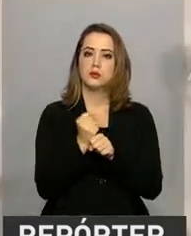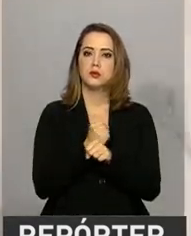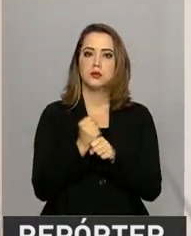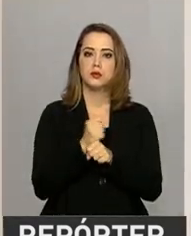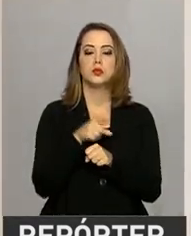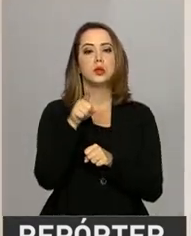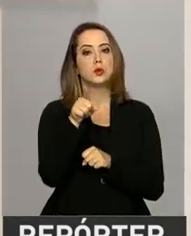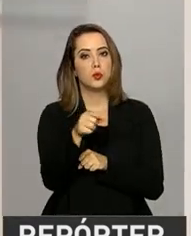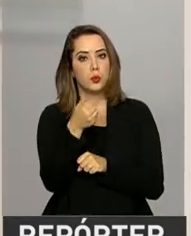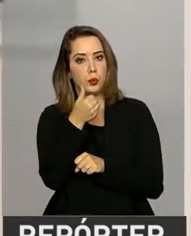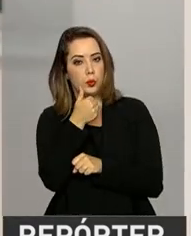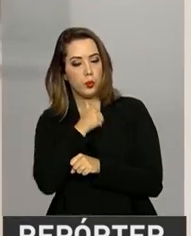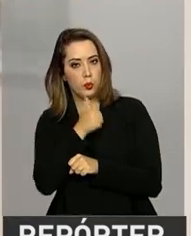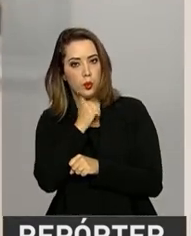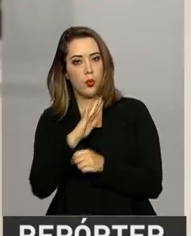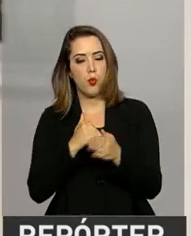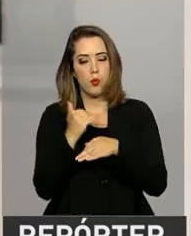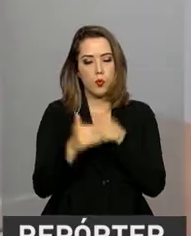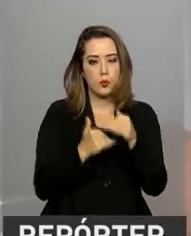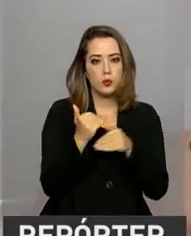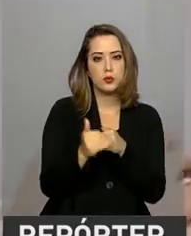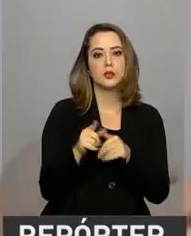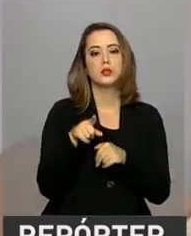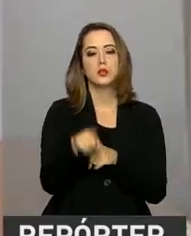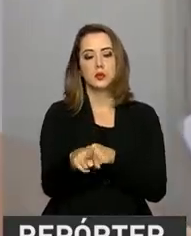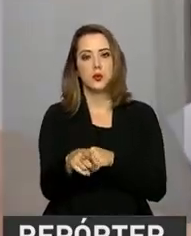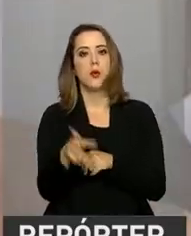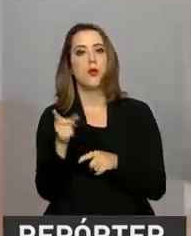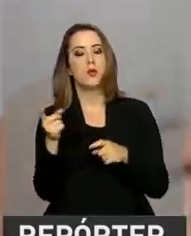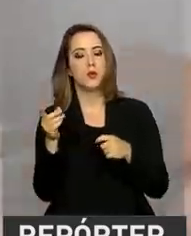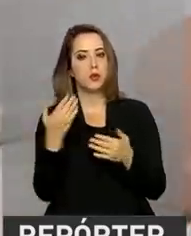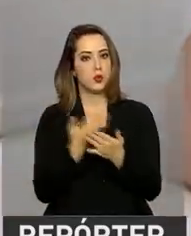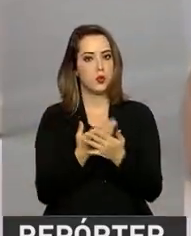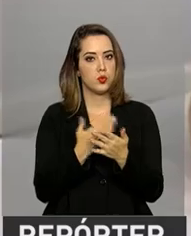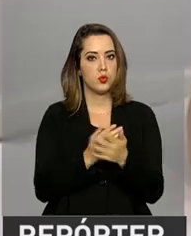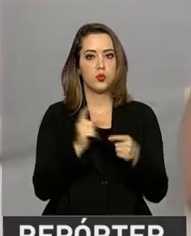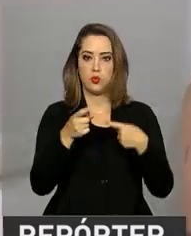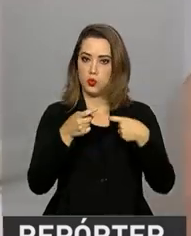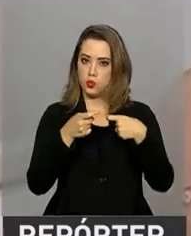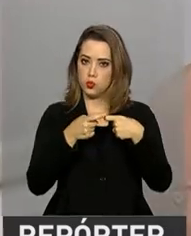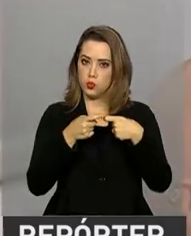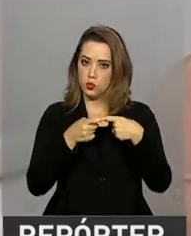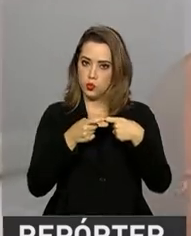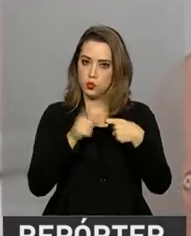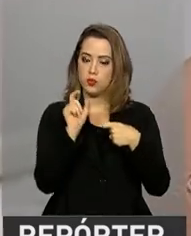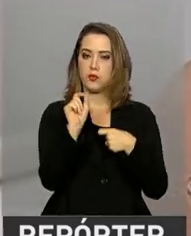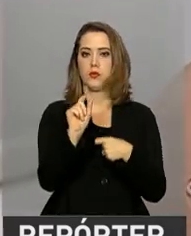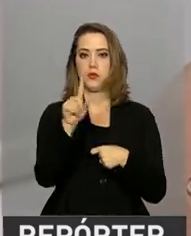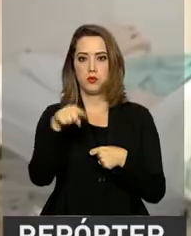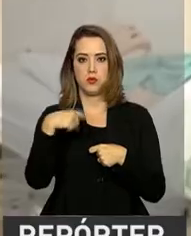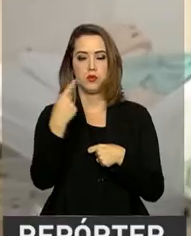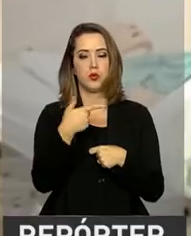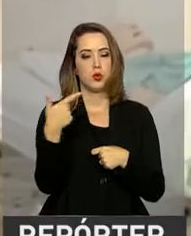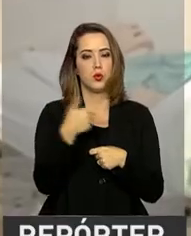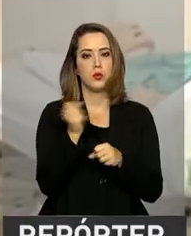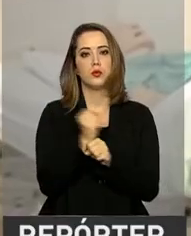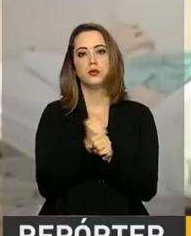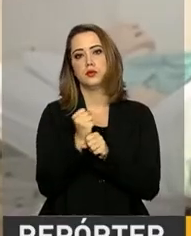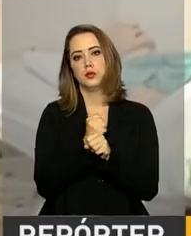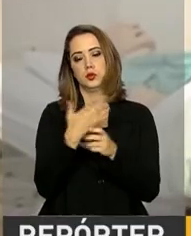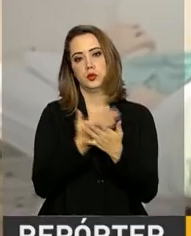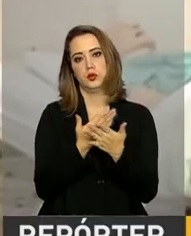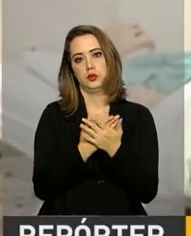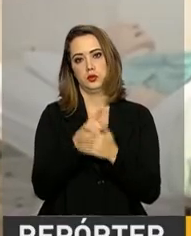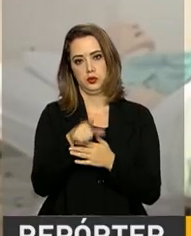longa Jornada para se tornar médica ainda falta pouco mais de 2 anos para concluir a graduação eu sempre quis fazer a